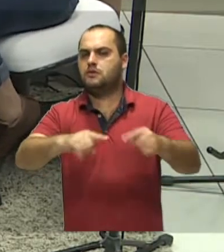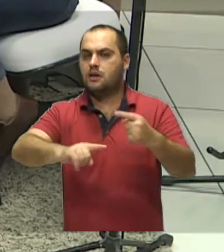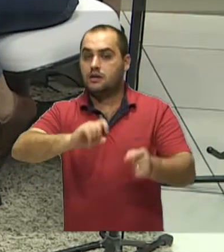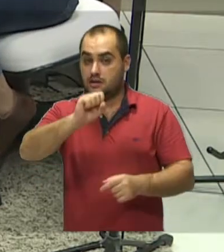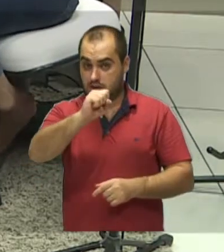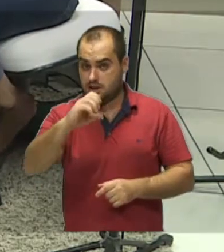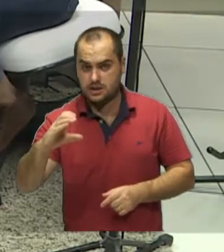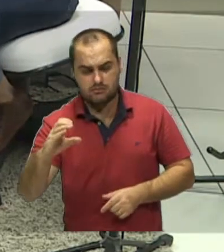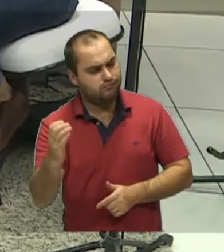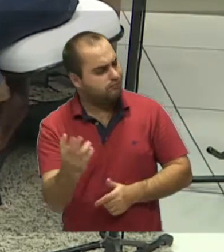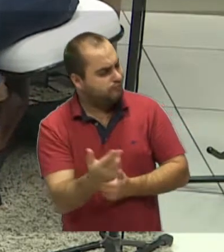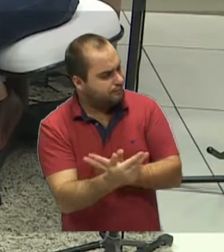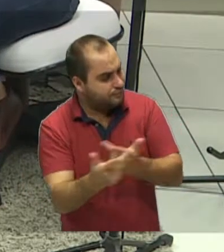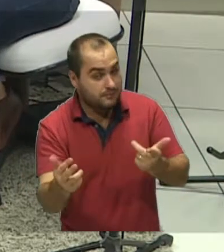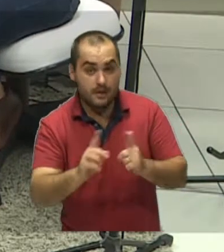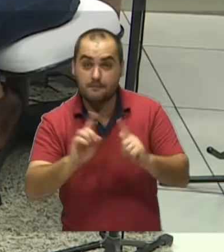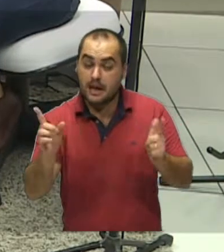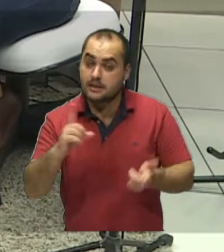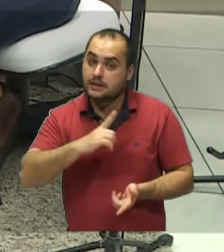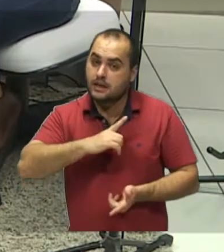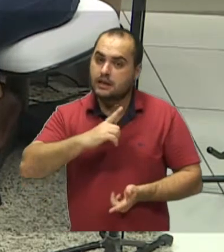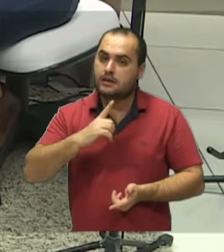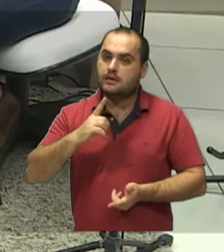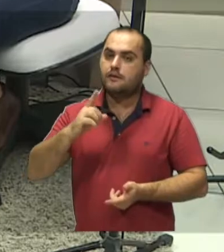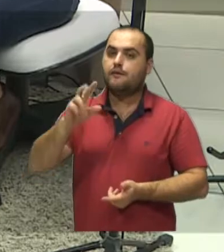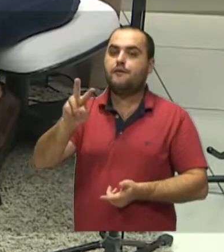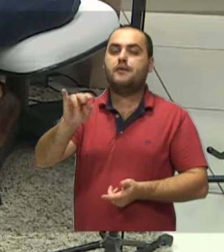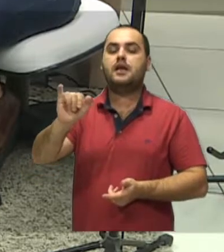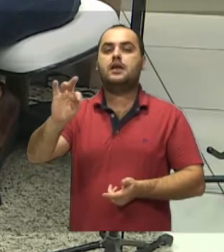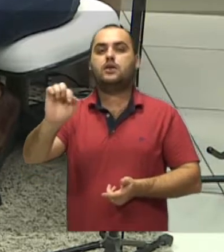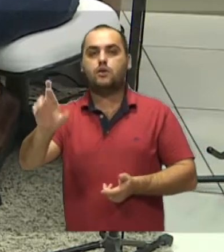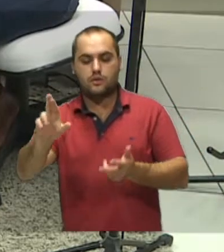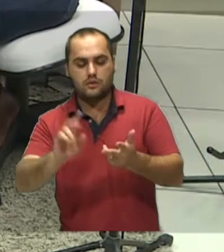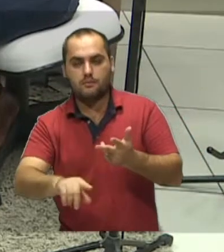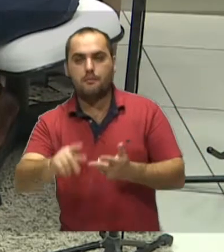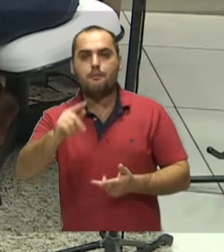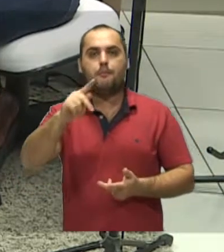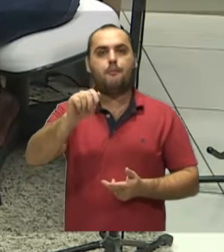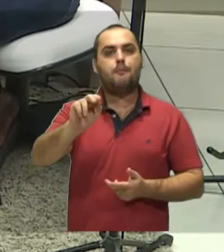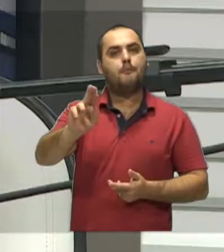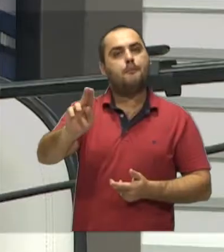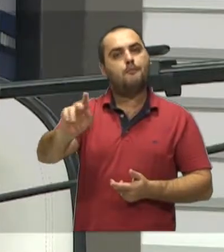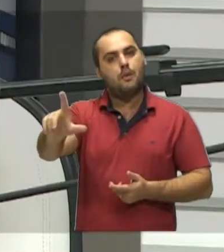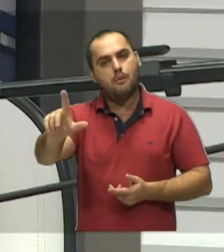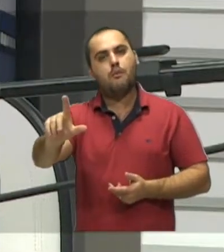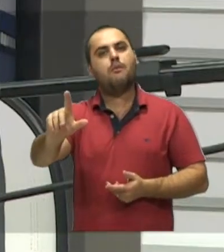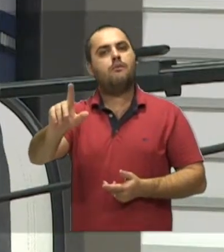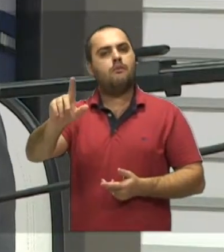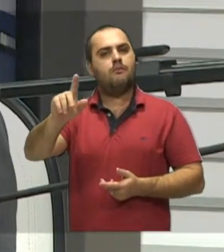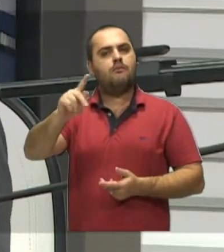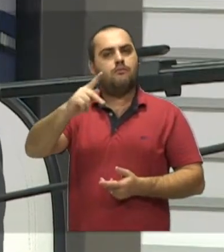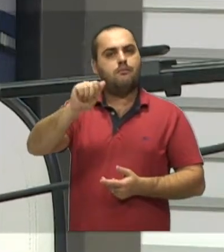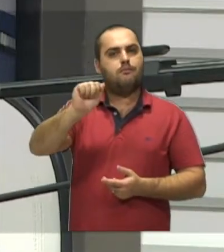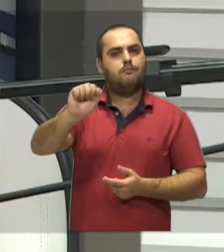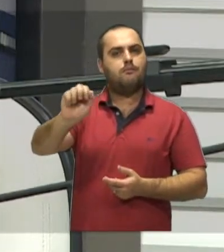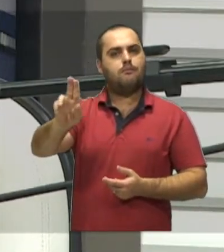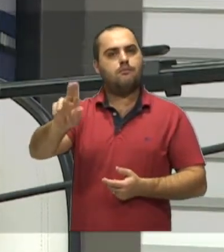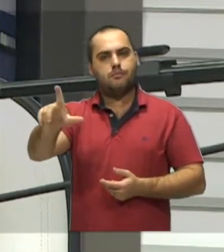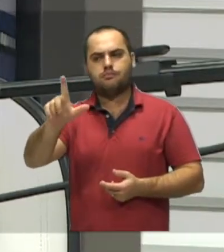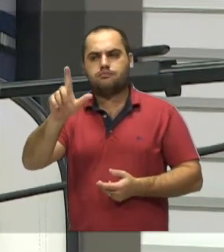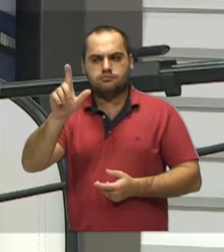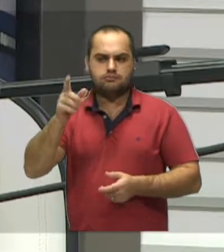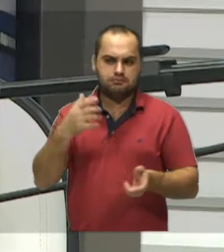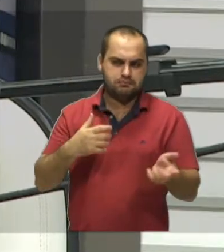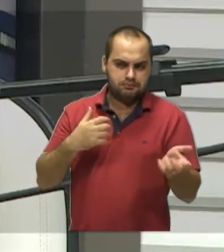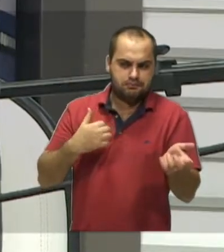catarinenses, mas também tem músicas do Vitor Ramil, tem música do Paul Whiteman, que é um cara que toca jazz, eu sempre gostei